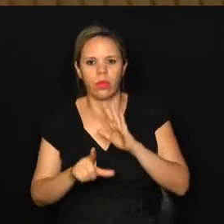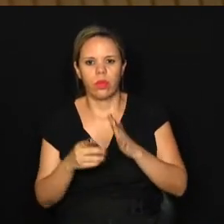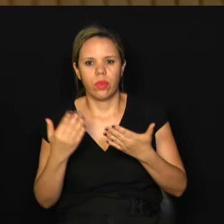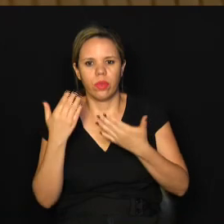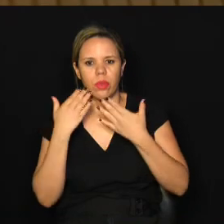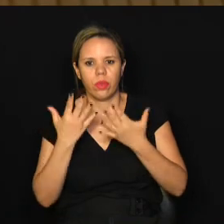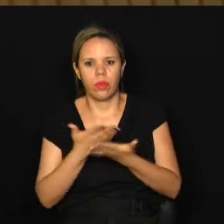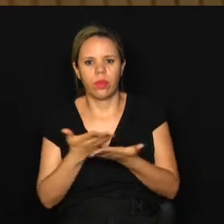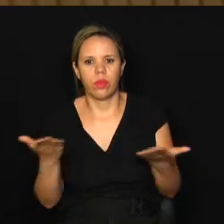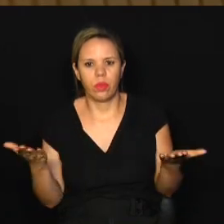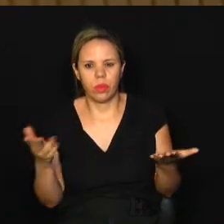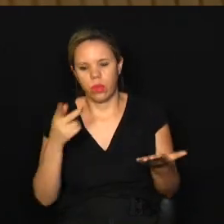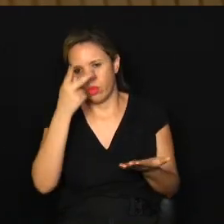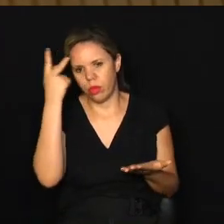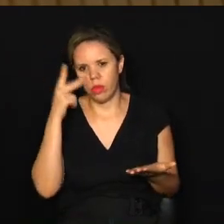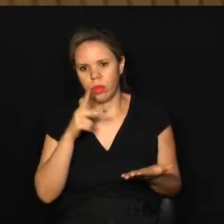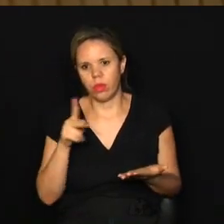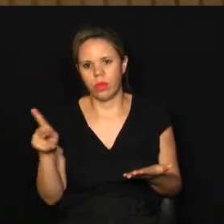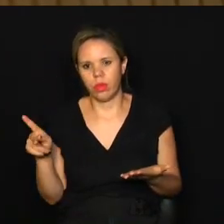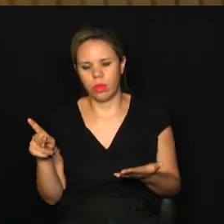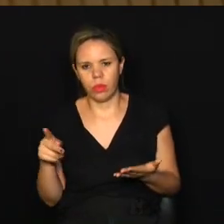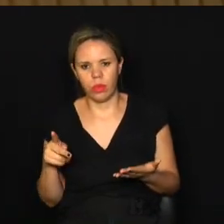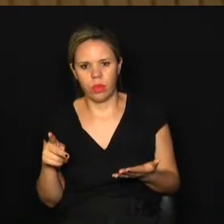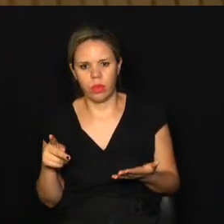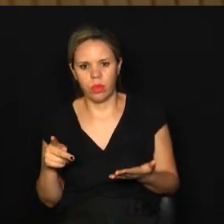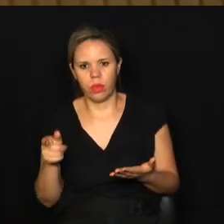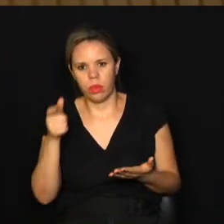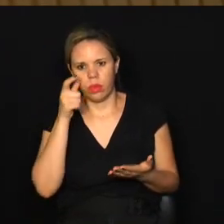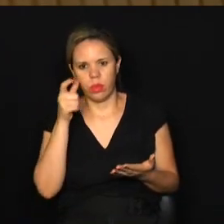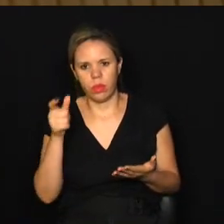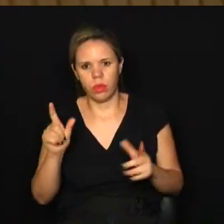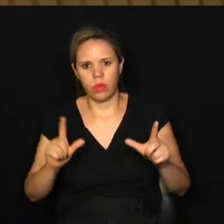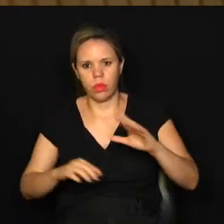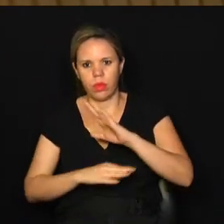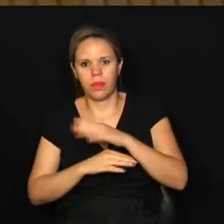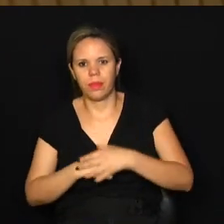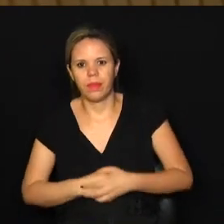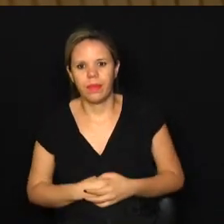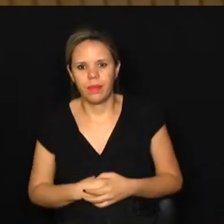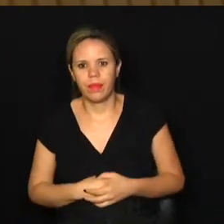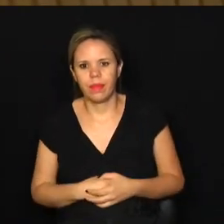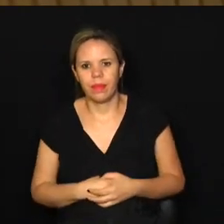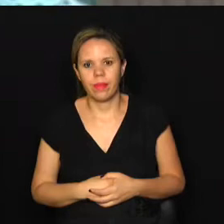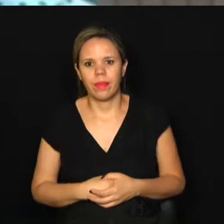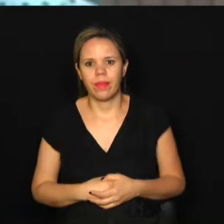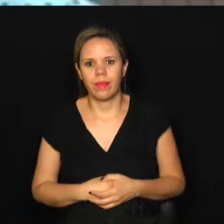obrigado a todos, aos presentes e aos telespectadores da TV Câmara.